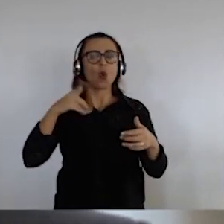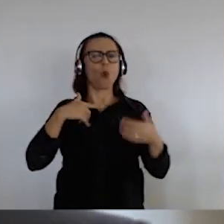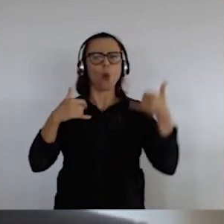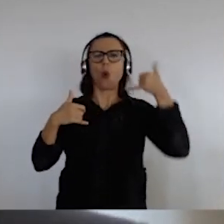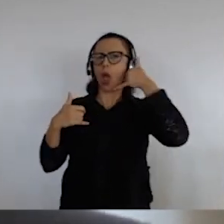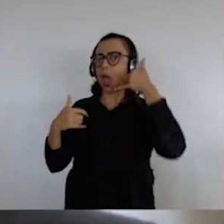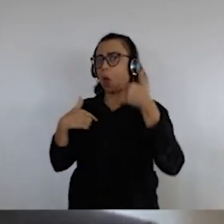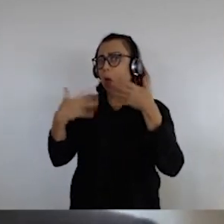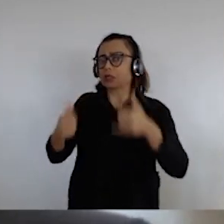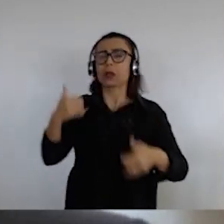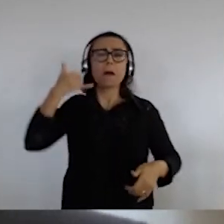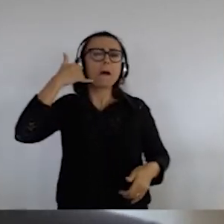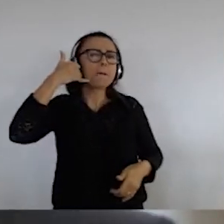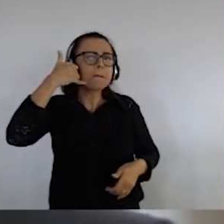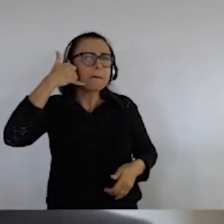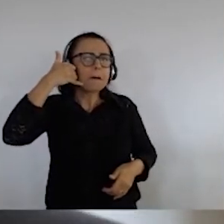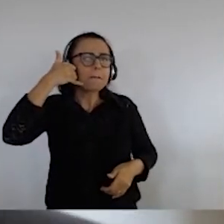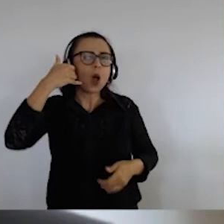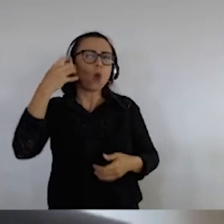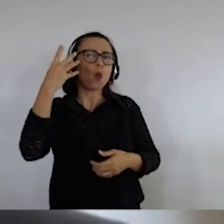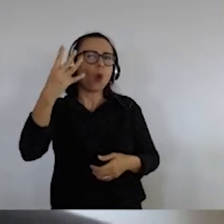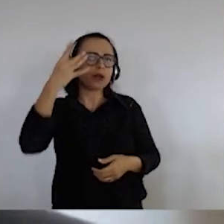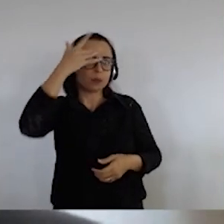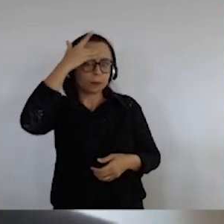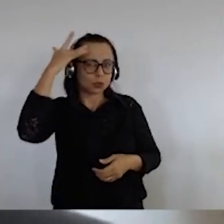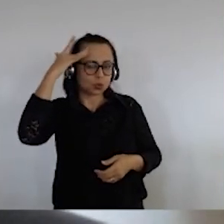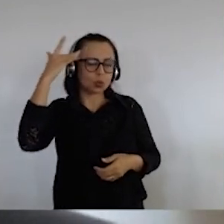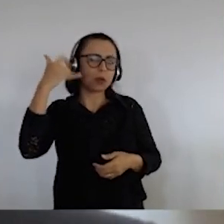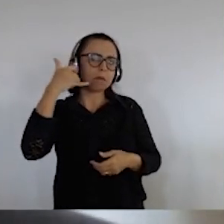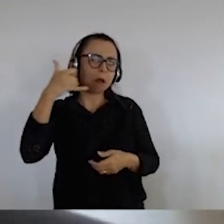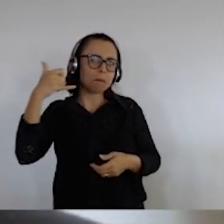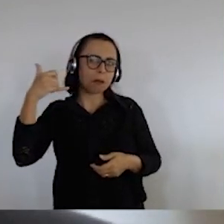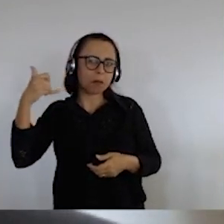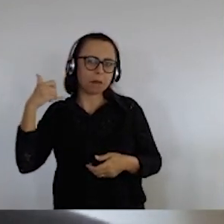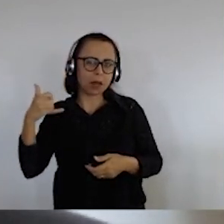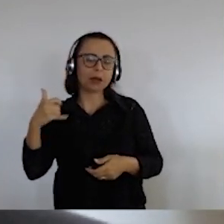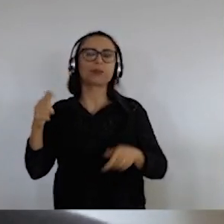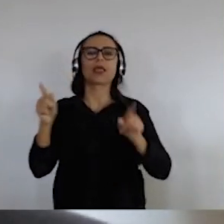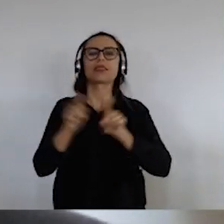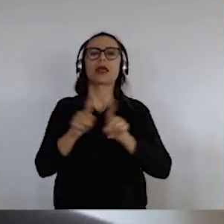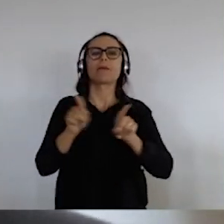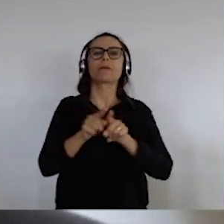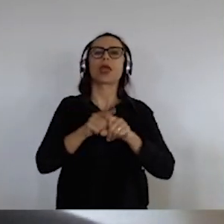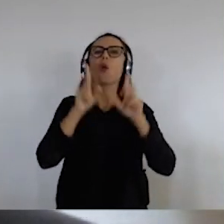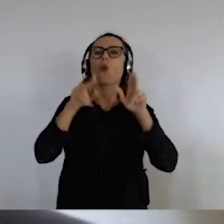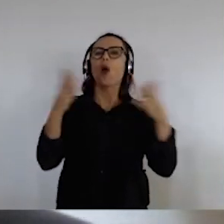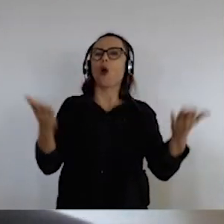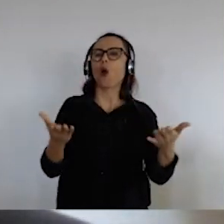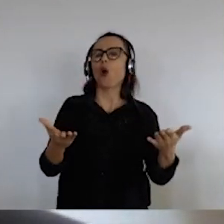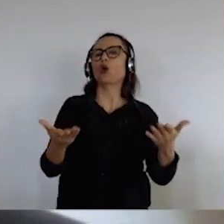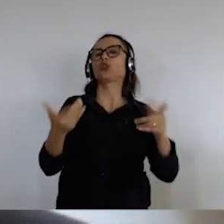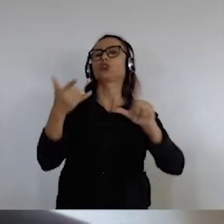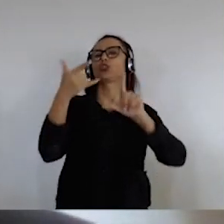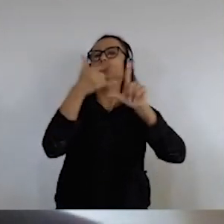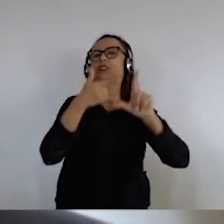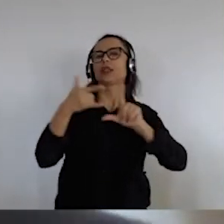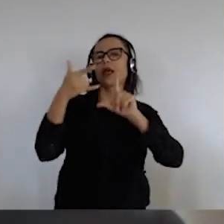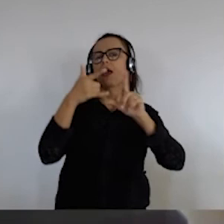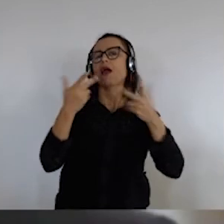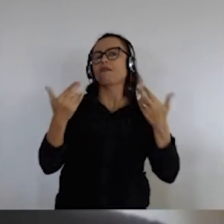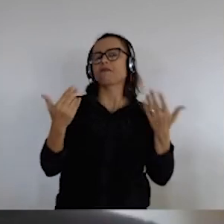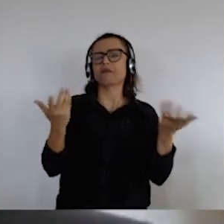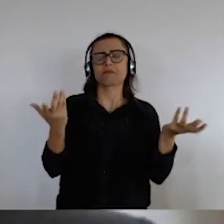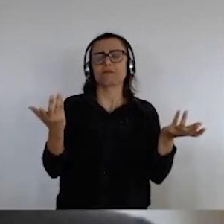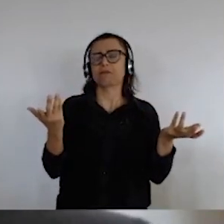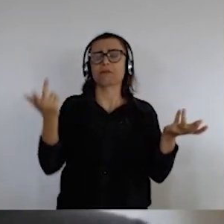por uma plataforma dessa, a plataforma Cisco, e que o CNJ disponibilizou. E